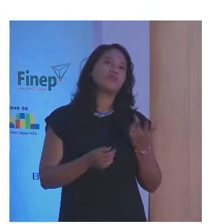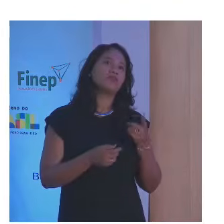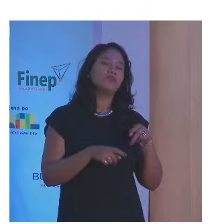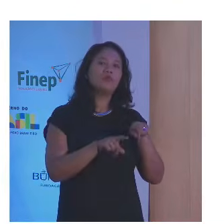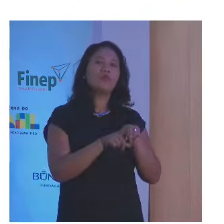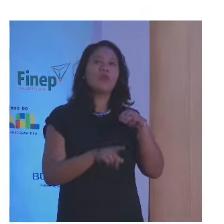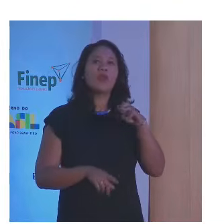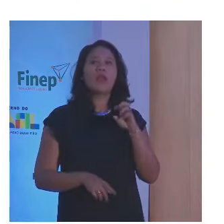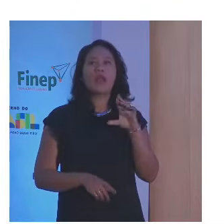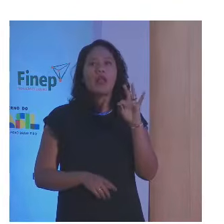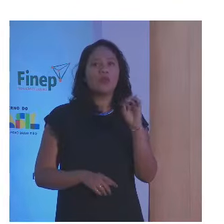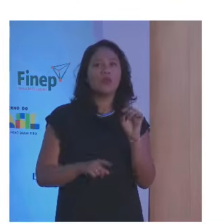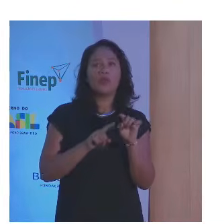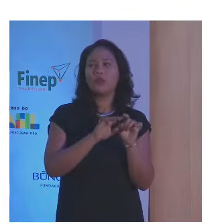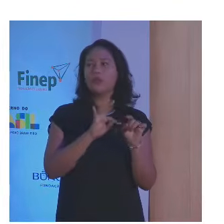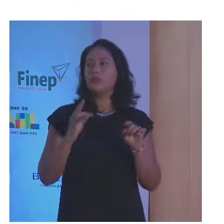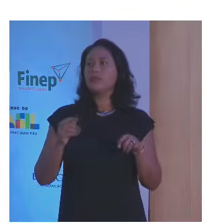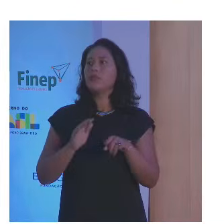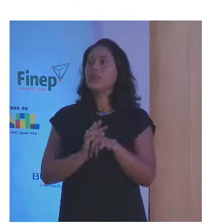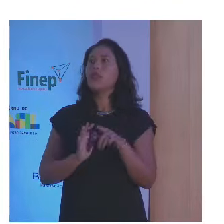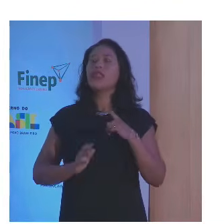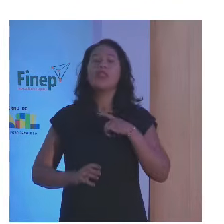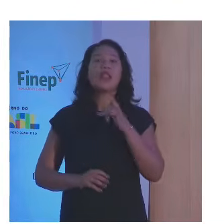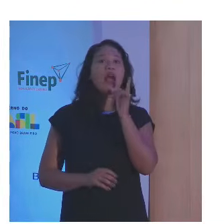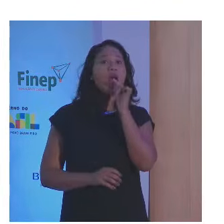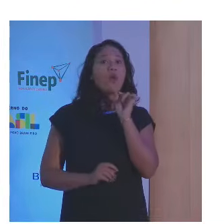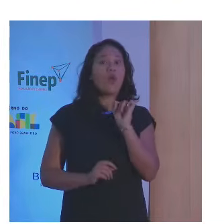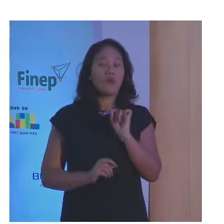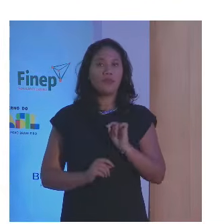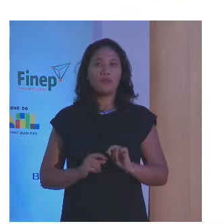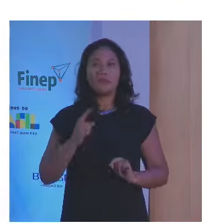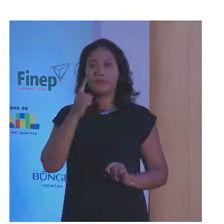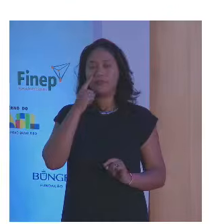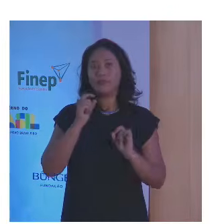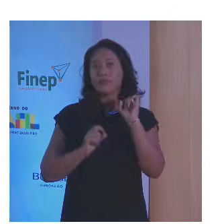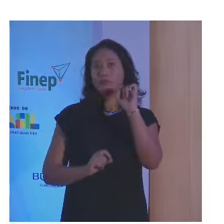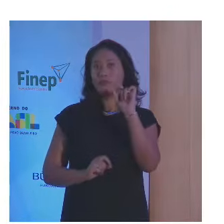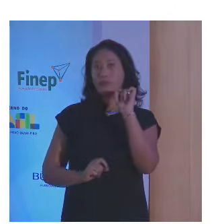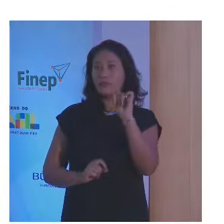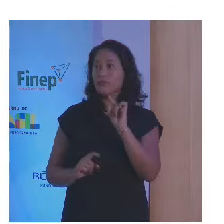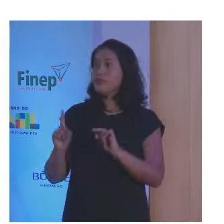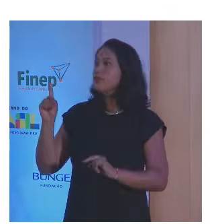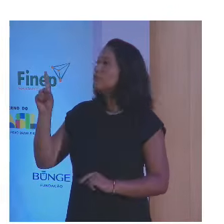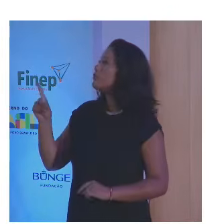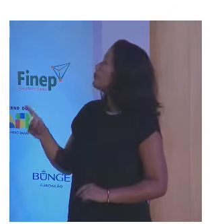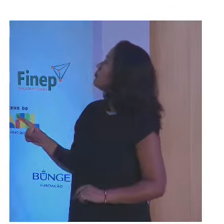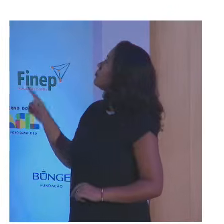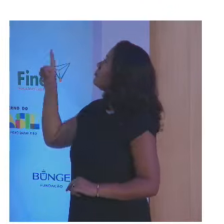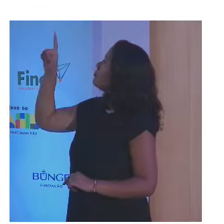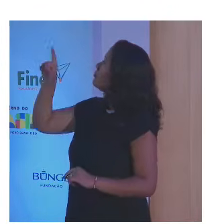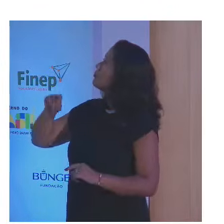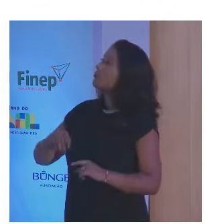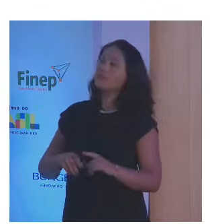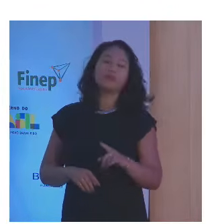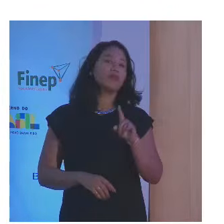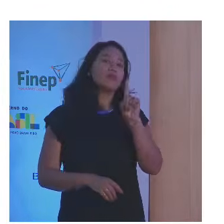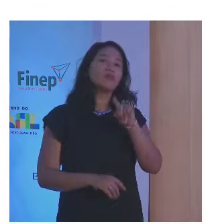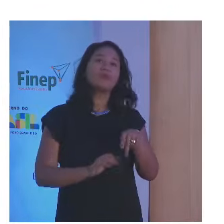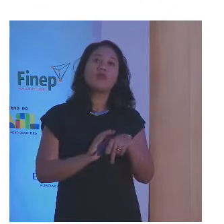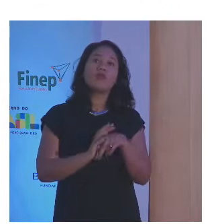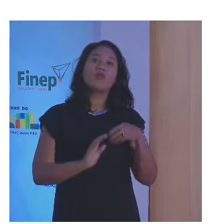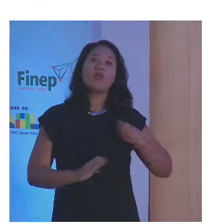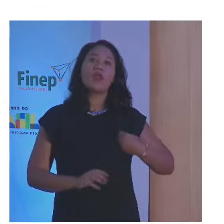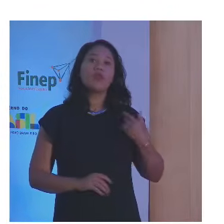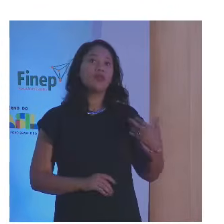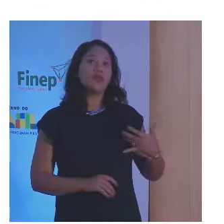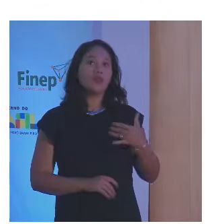o Copérnicus, né? O que a gente tem na água. E aí você vê, as bolinhas azuis são o que a gente chama de Argo, né? Então, eles são flutuadores que